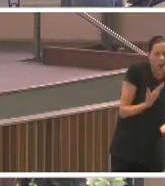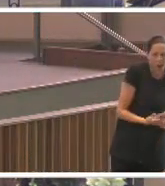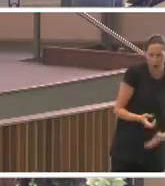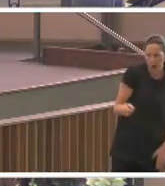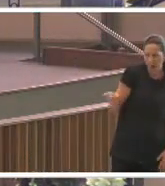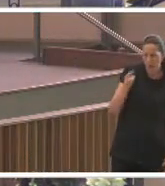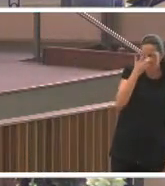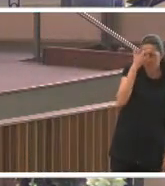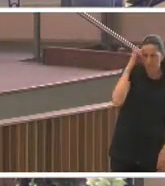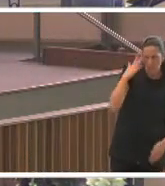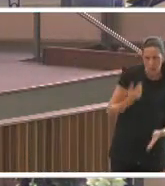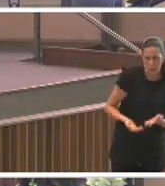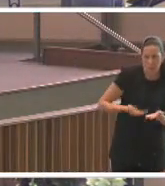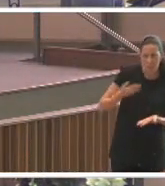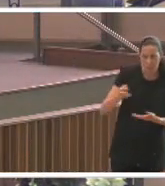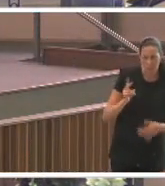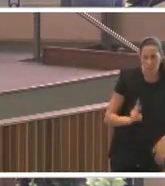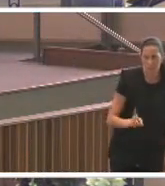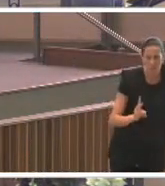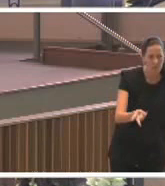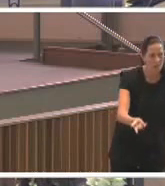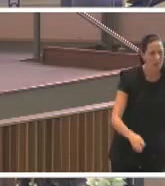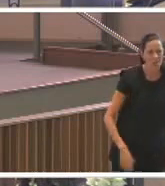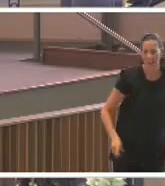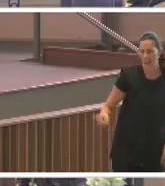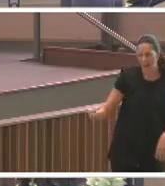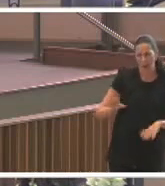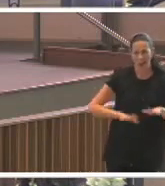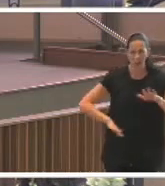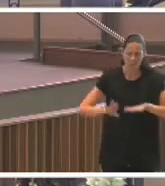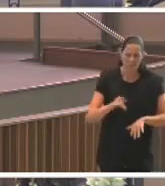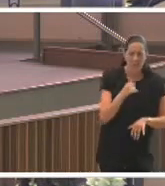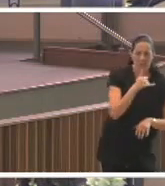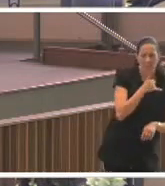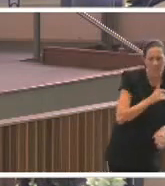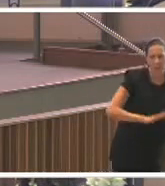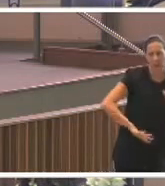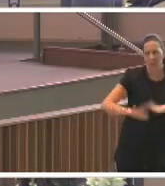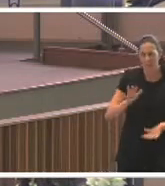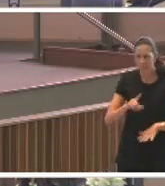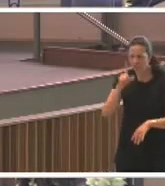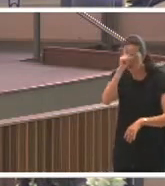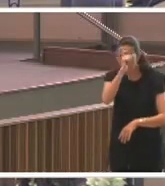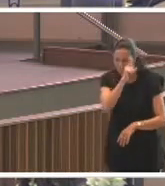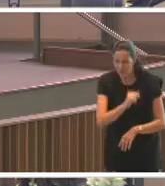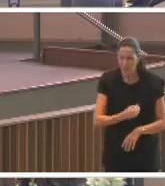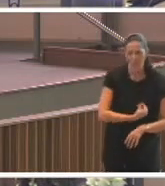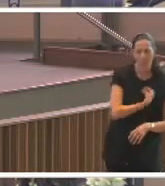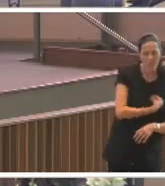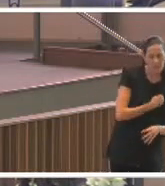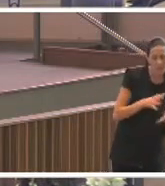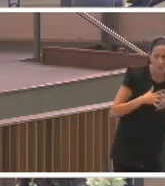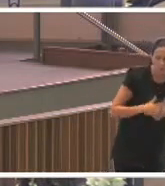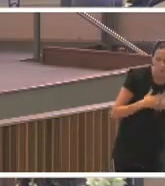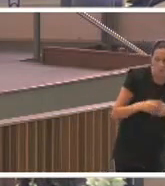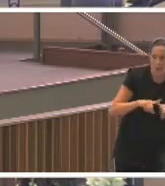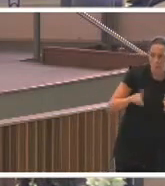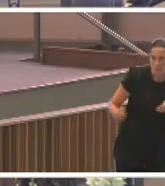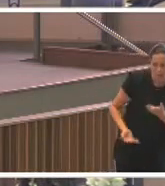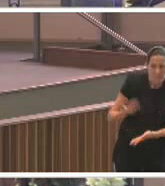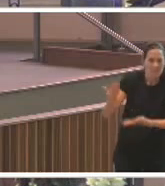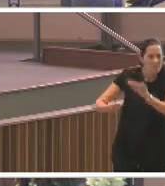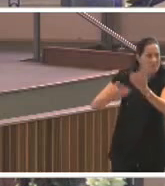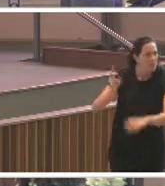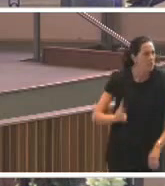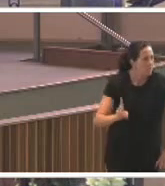Pequenas e grandes coisas que vão acontecendo, e a gente olha para aquela pessoa, que alegria em servir, e a gente diz assim: eu posso